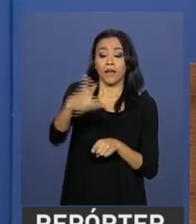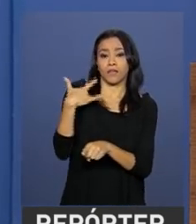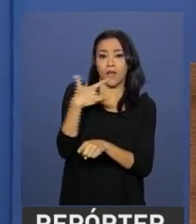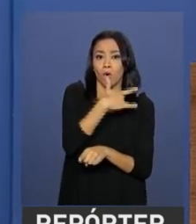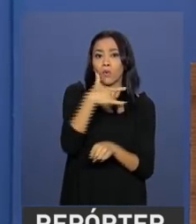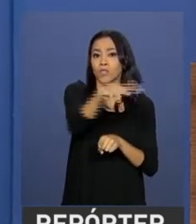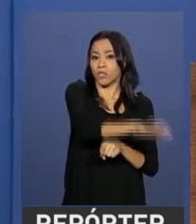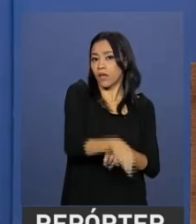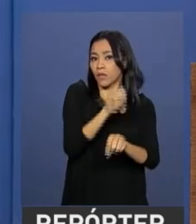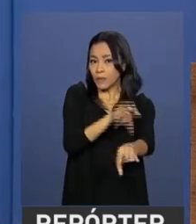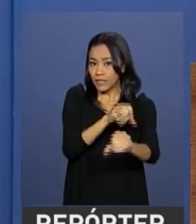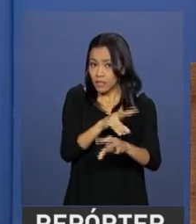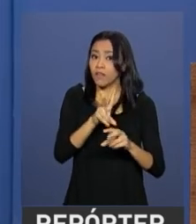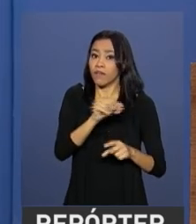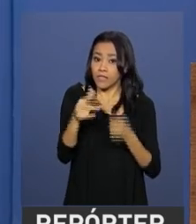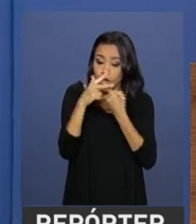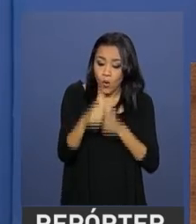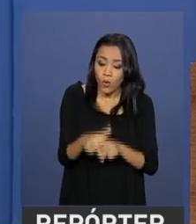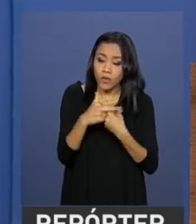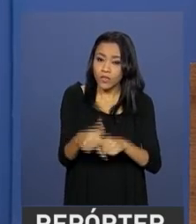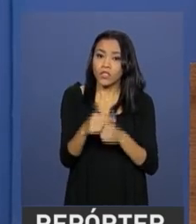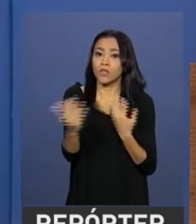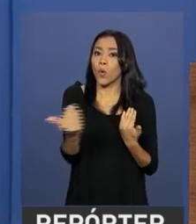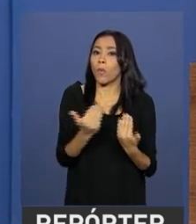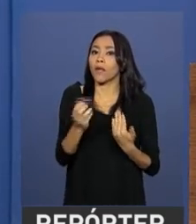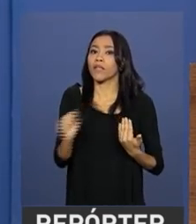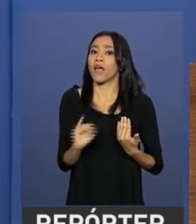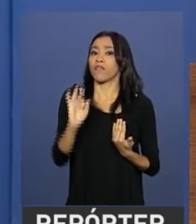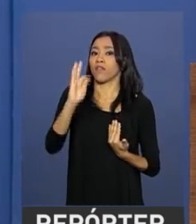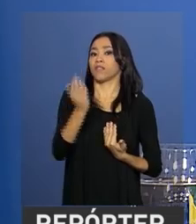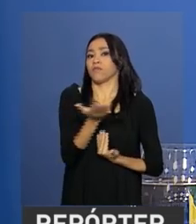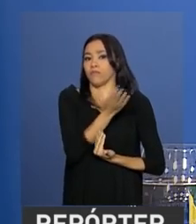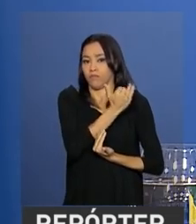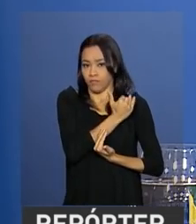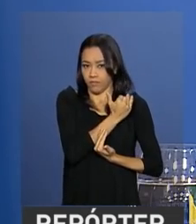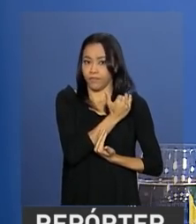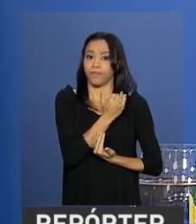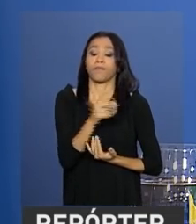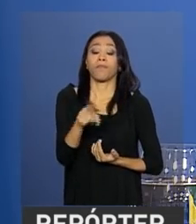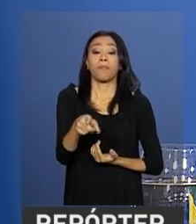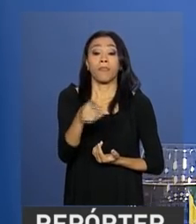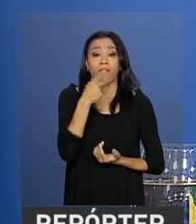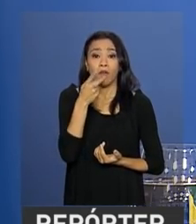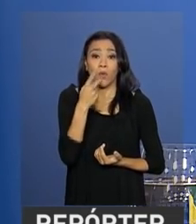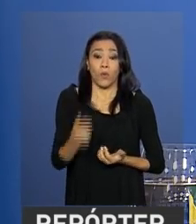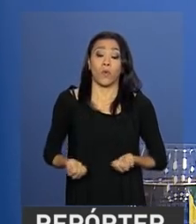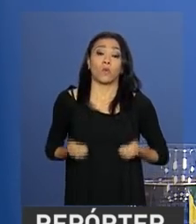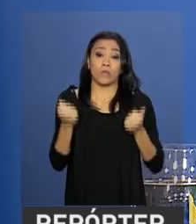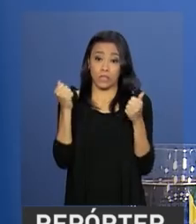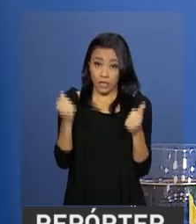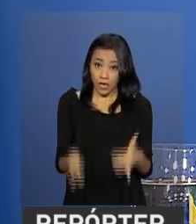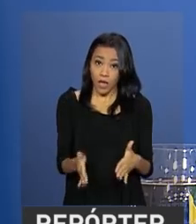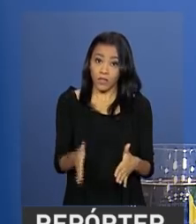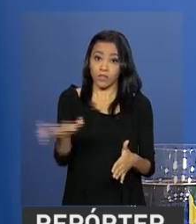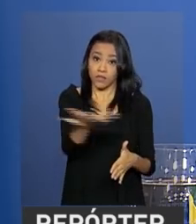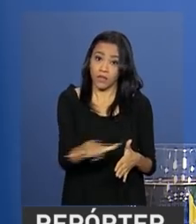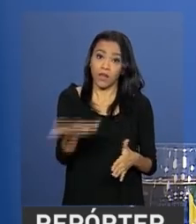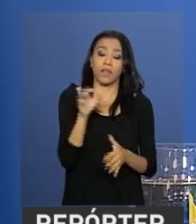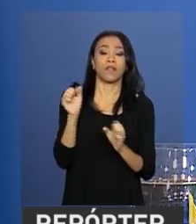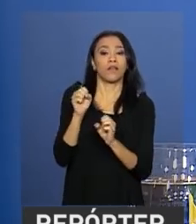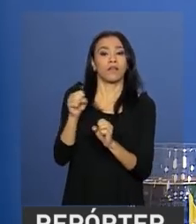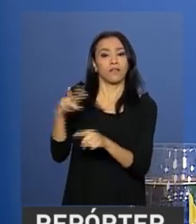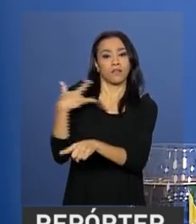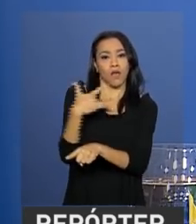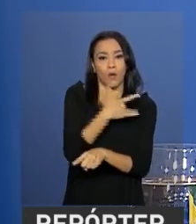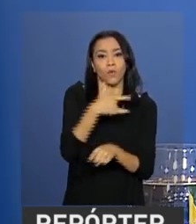ser corrigidos pela inflação do ano anterior e não mais pela receita. As despesas com saúde e com